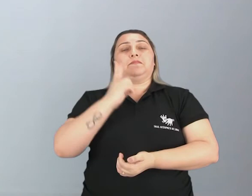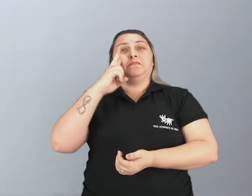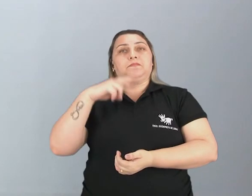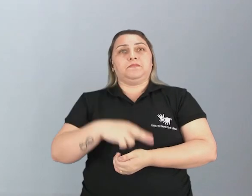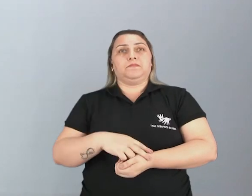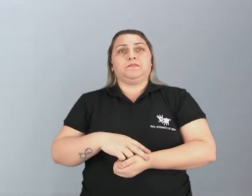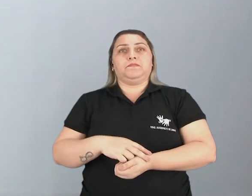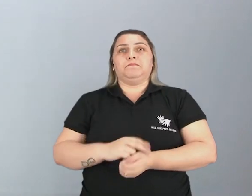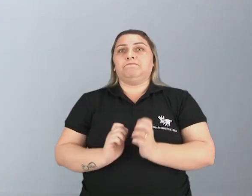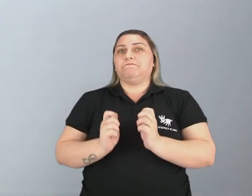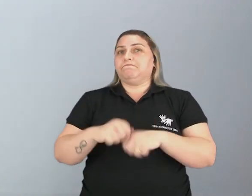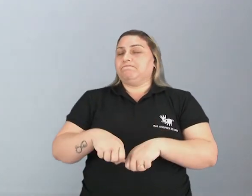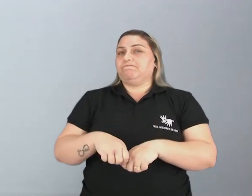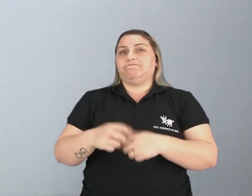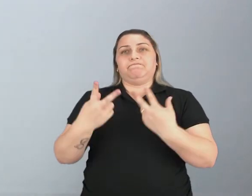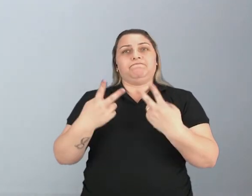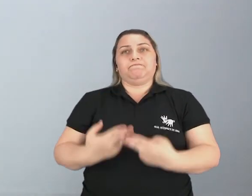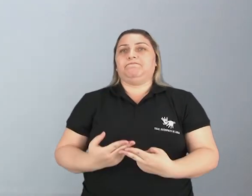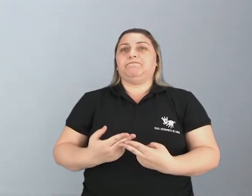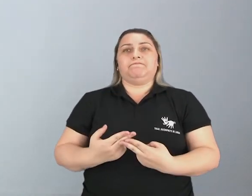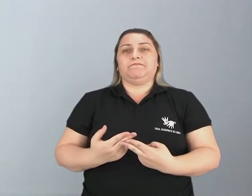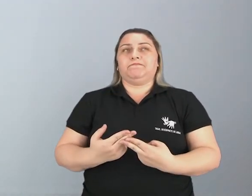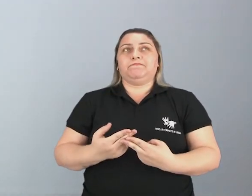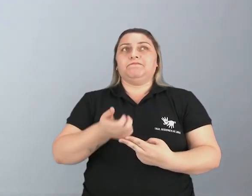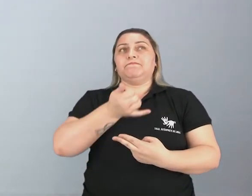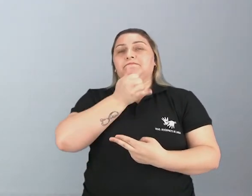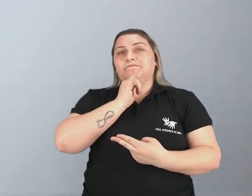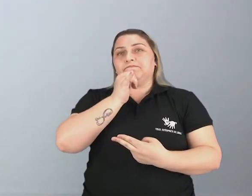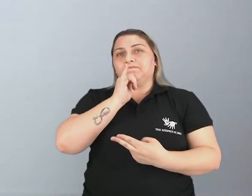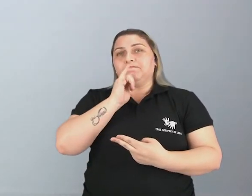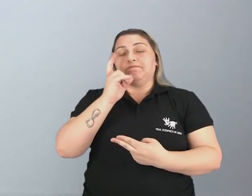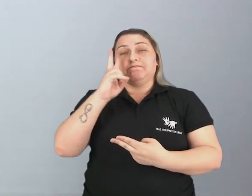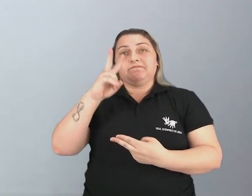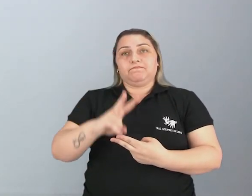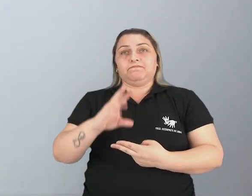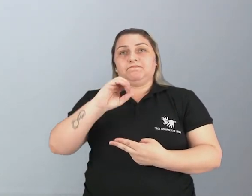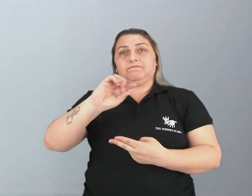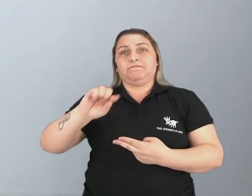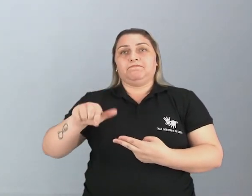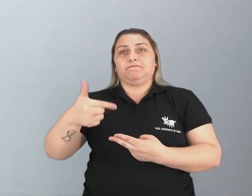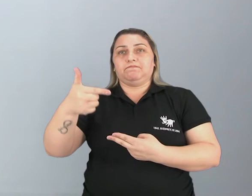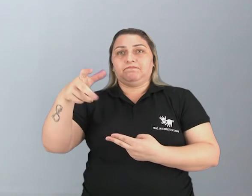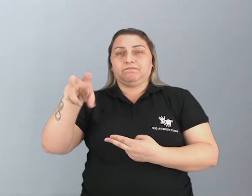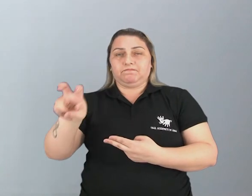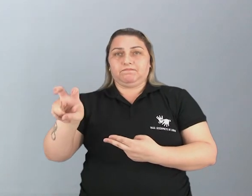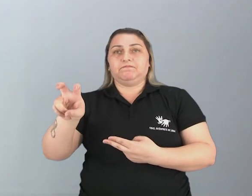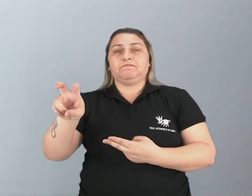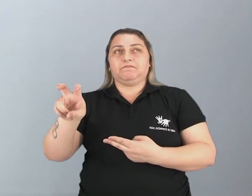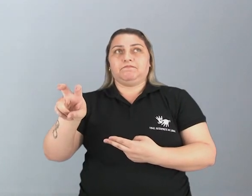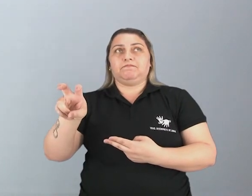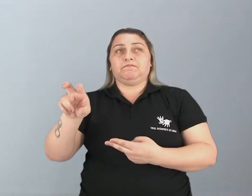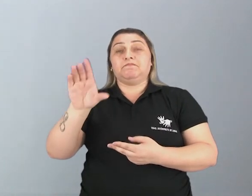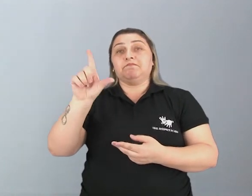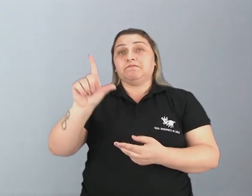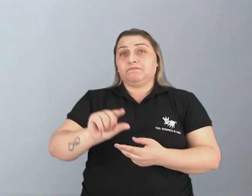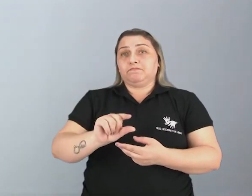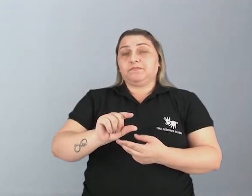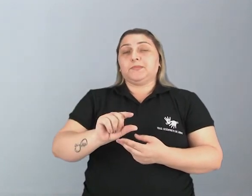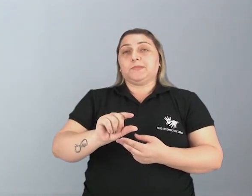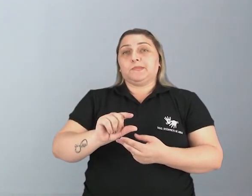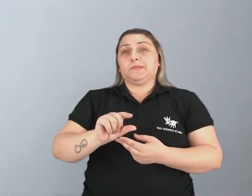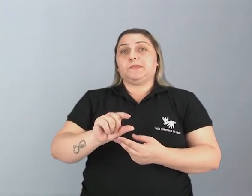né, que não funciona da mesma forma. Por exemplo, como nós vimos o 0,25, ele é menor do